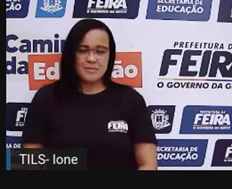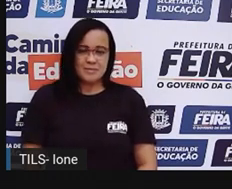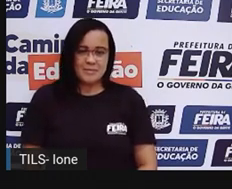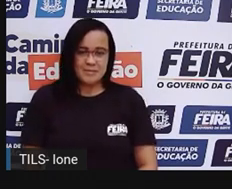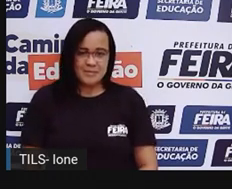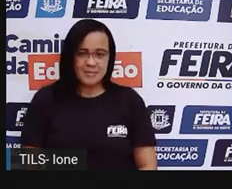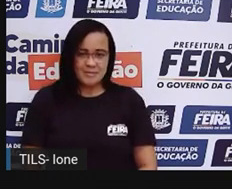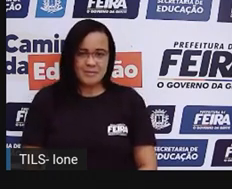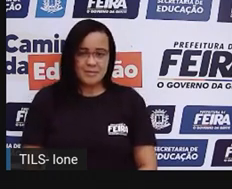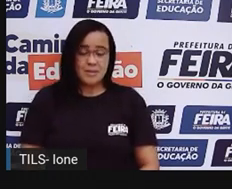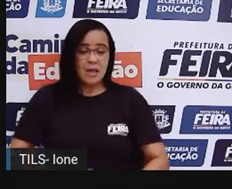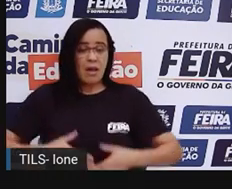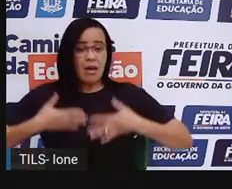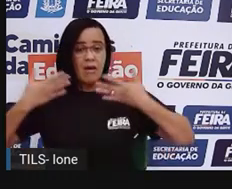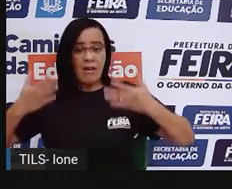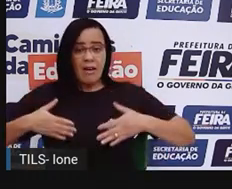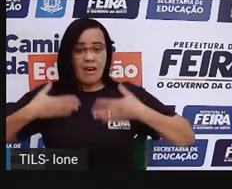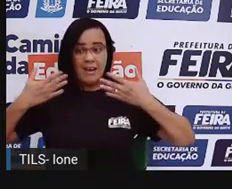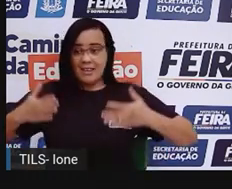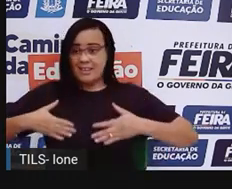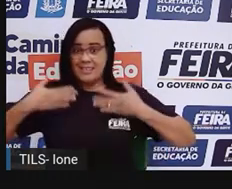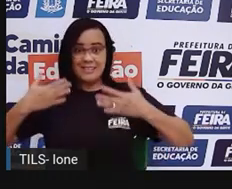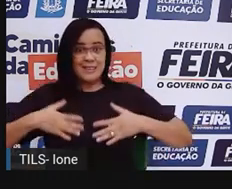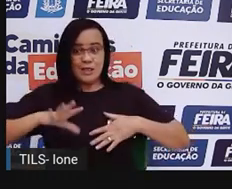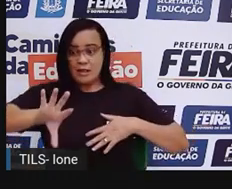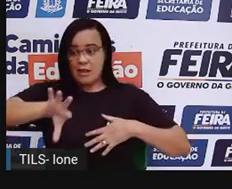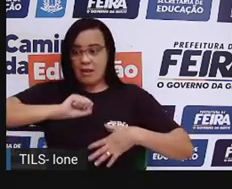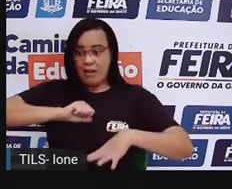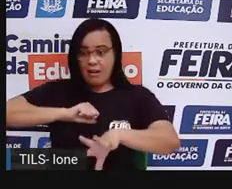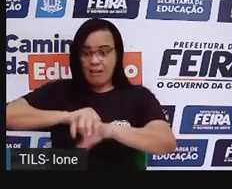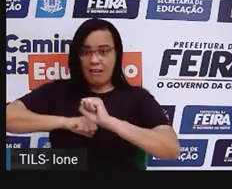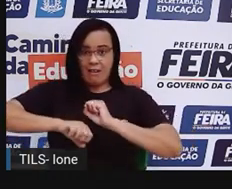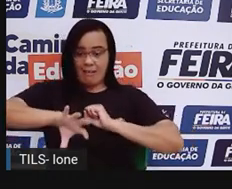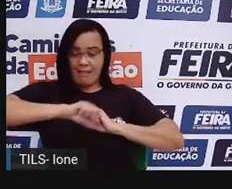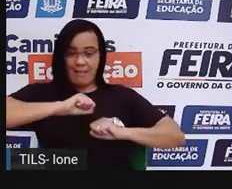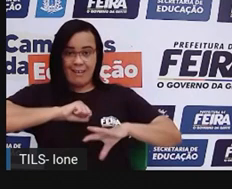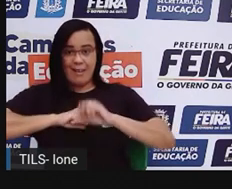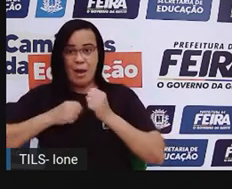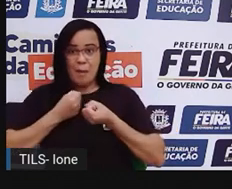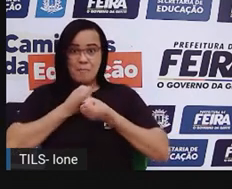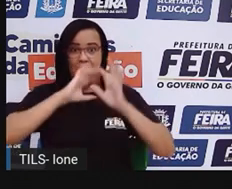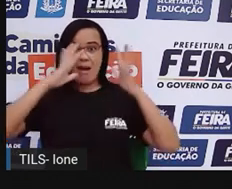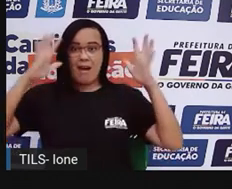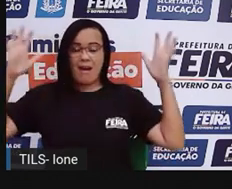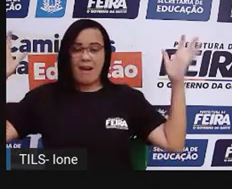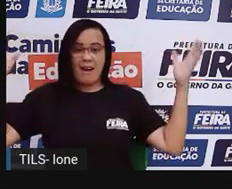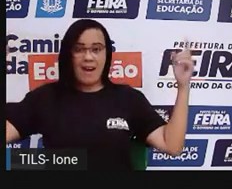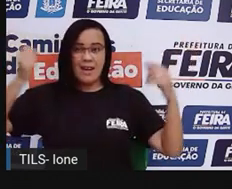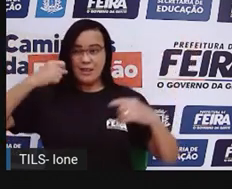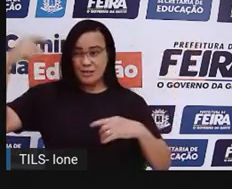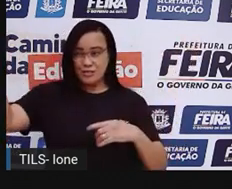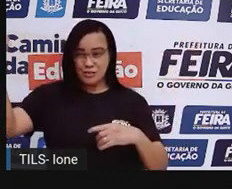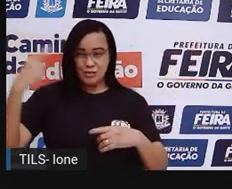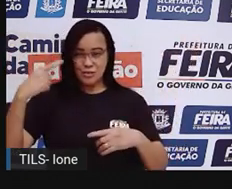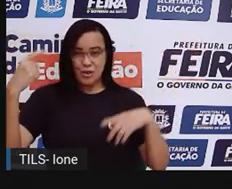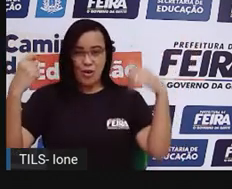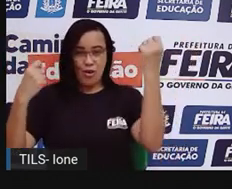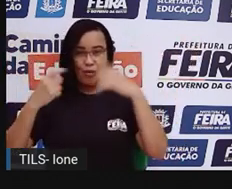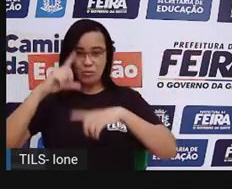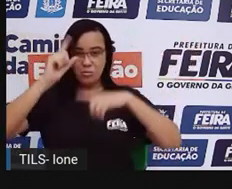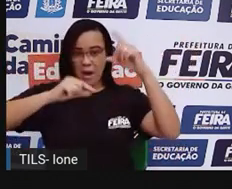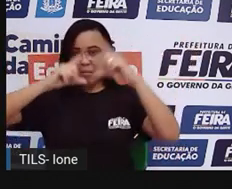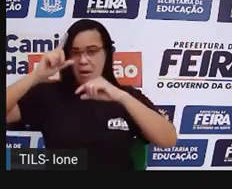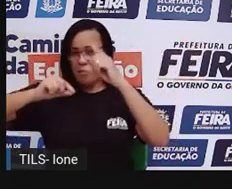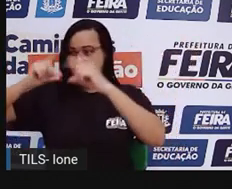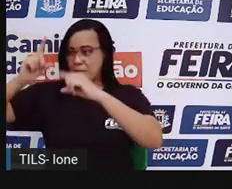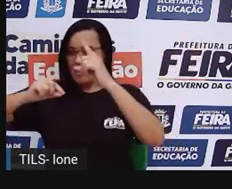A alegria é contagiante. Brilha como o sol, pisca como as